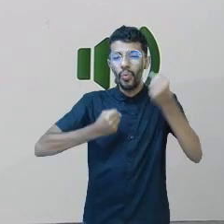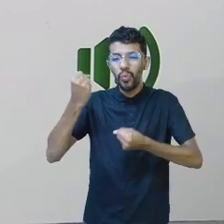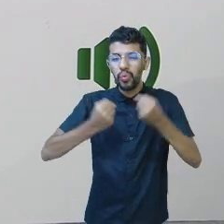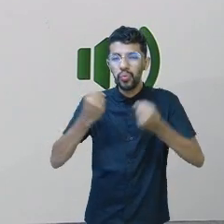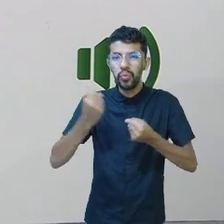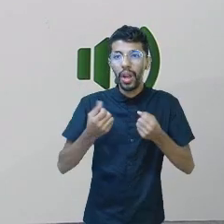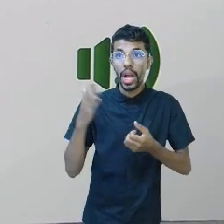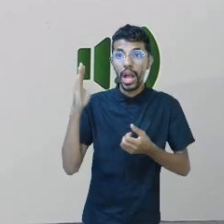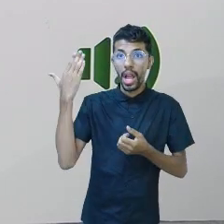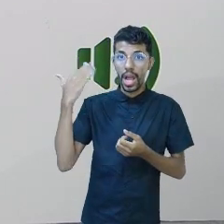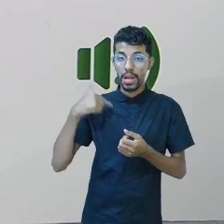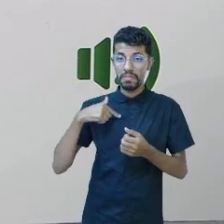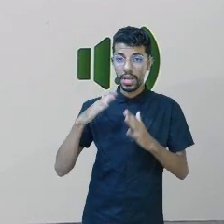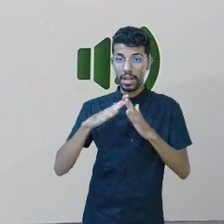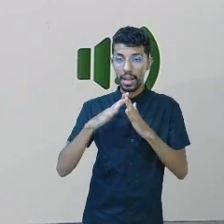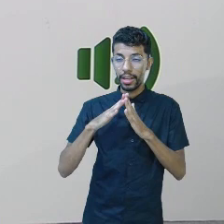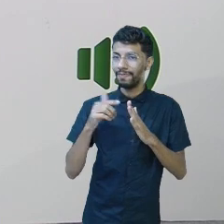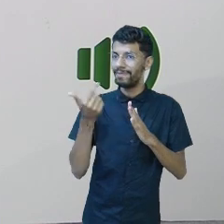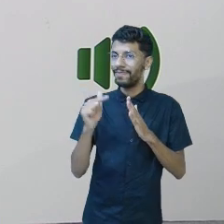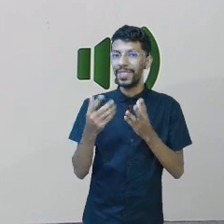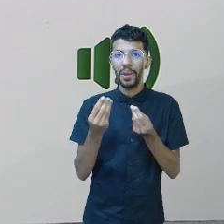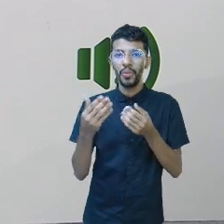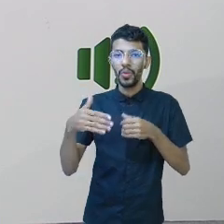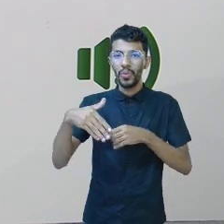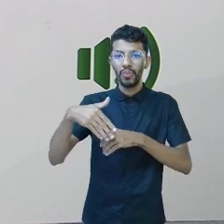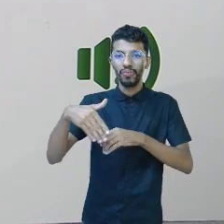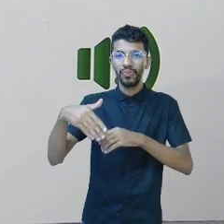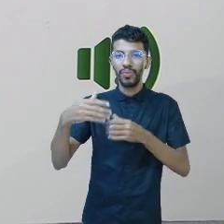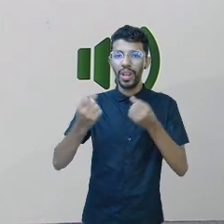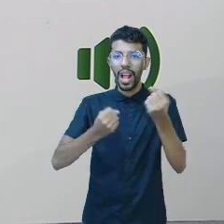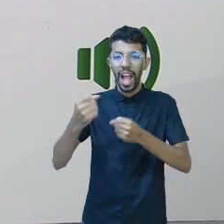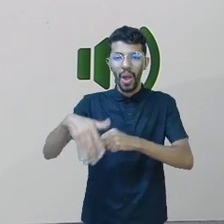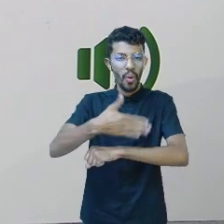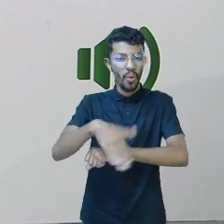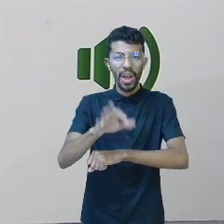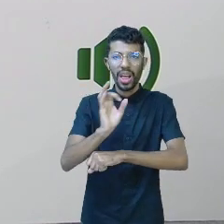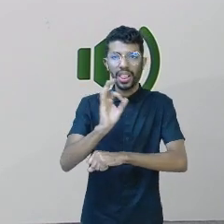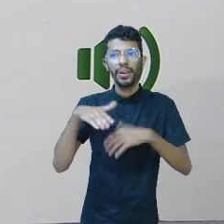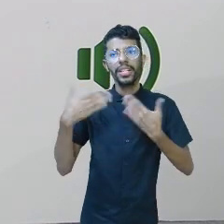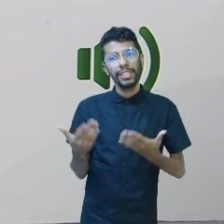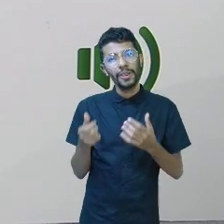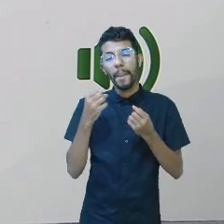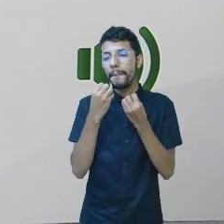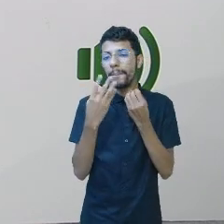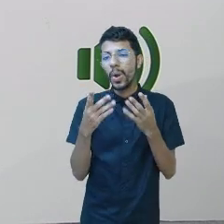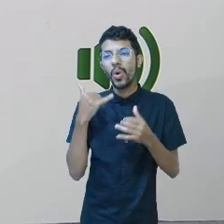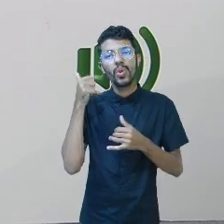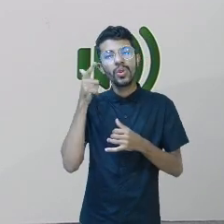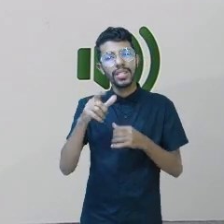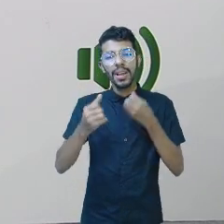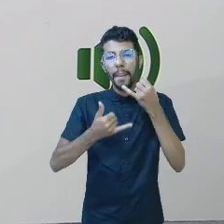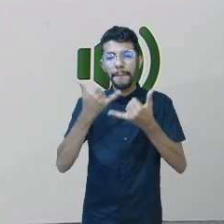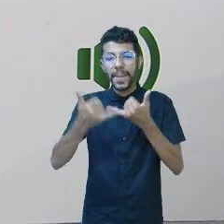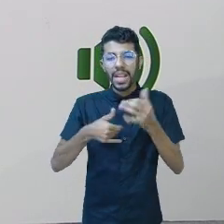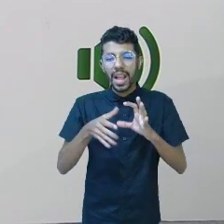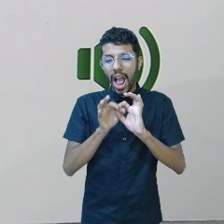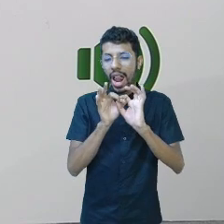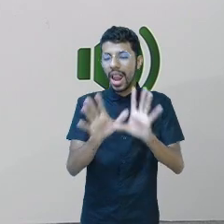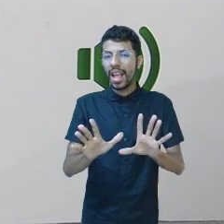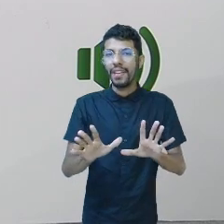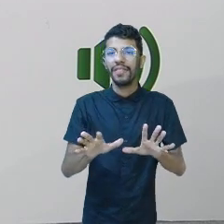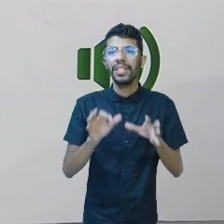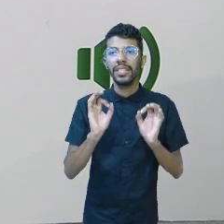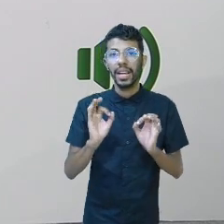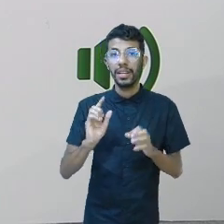onde eu morava não passava carro não. Então era muito bom, a gente podia brincar à vontade. Tem que ter cuidado quando a gente vai brincar para não